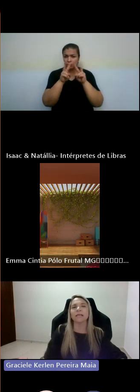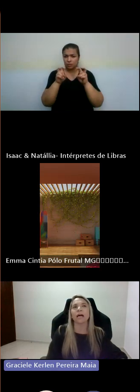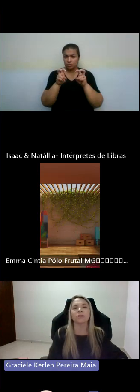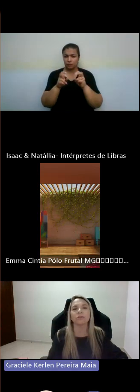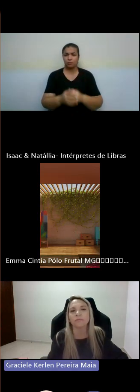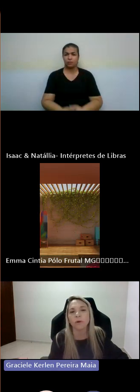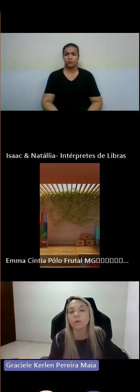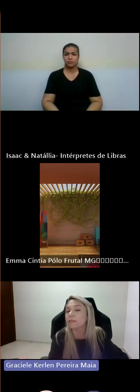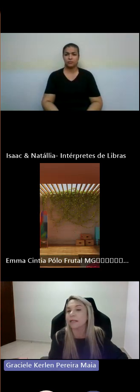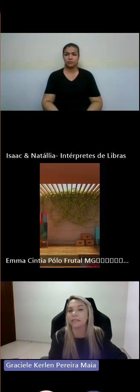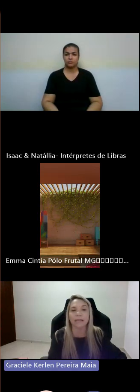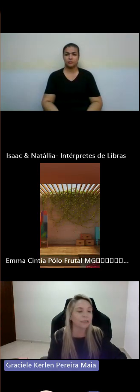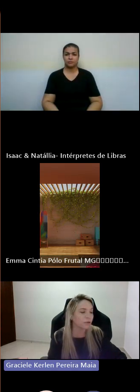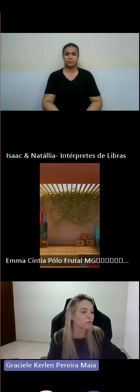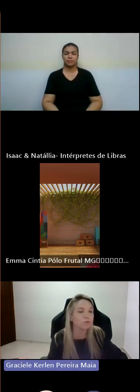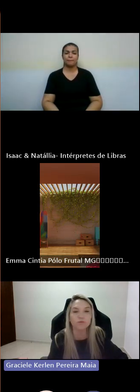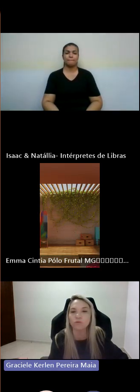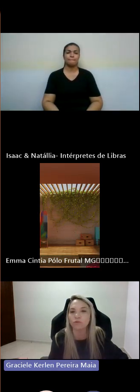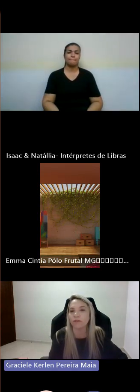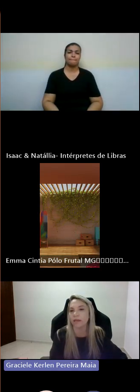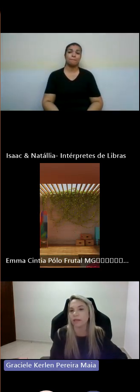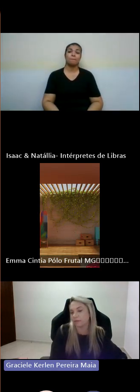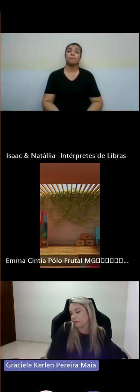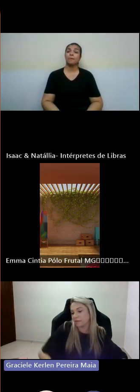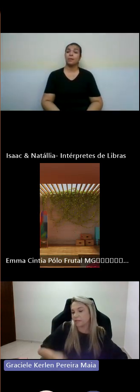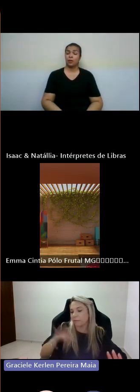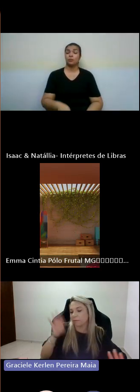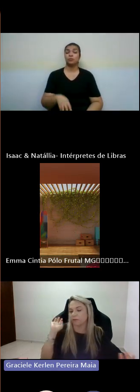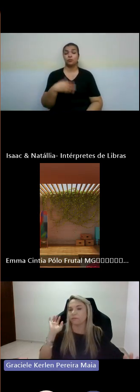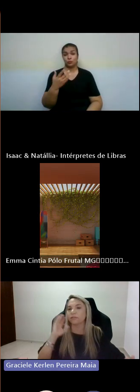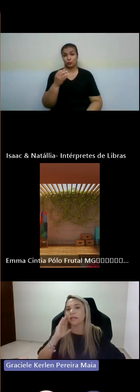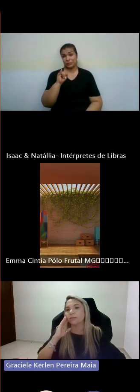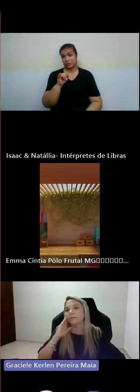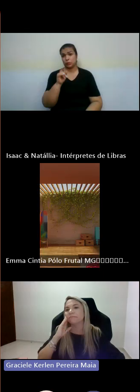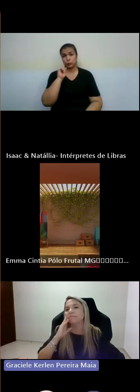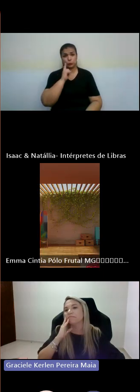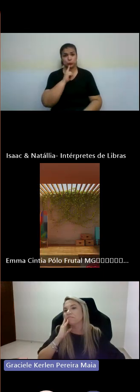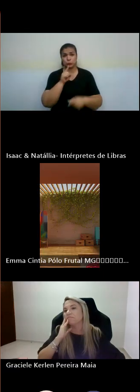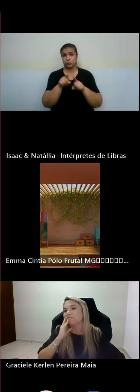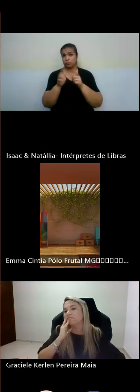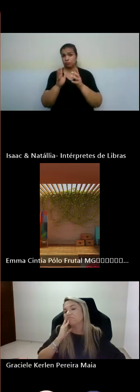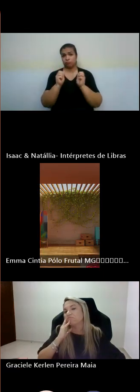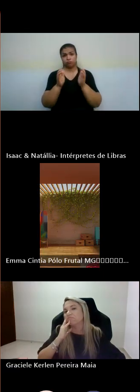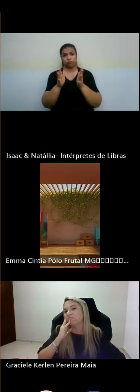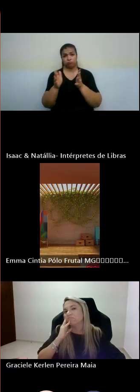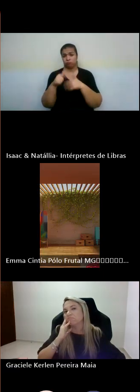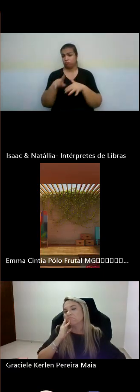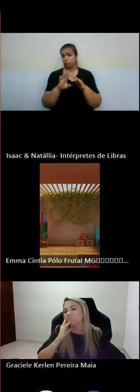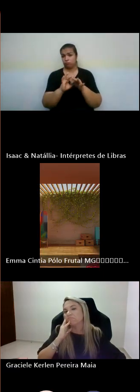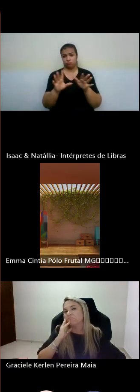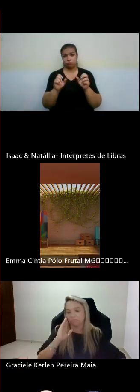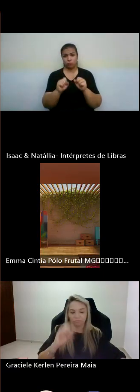que vocês acham? Ou sinalizar, se algum surdo tiver aí, quiser sinalizar, pode ficar à vontade.